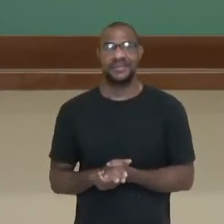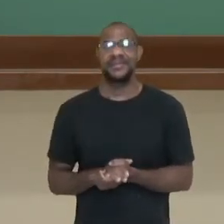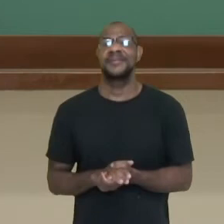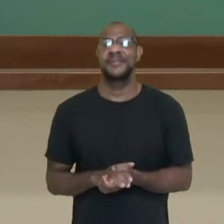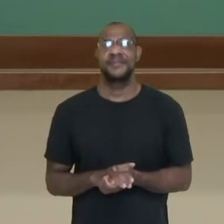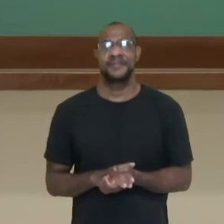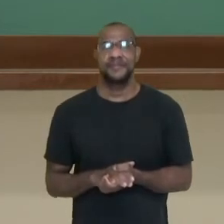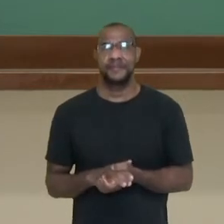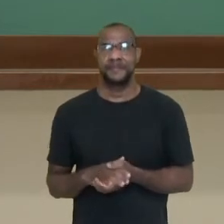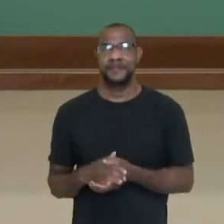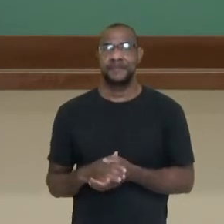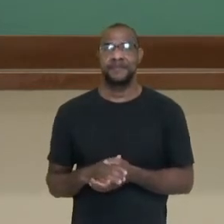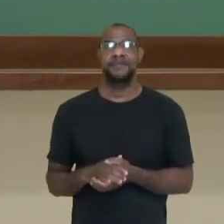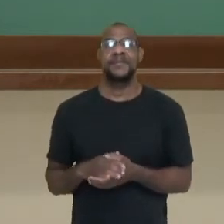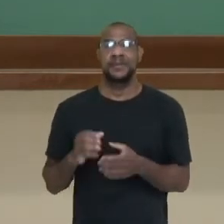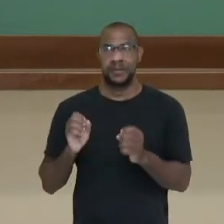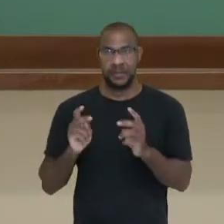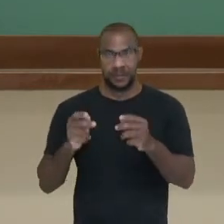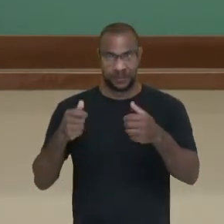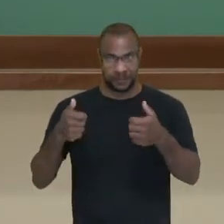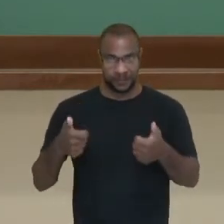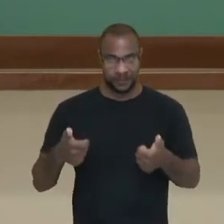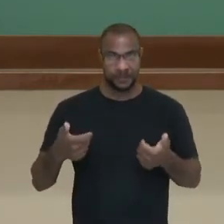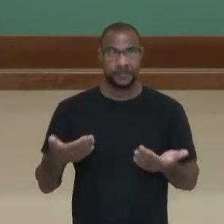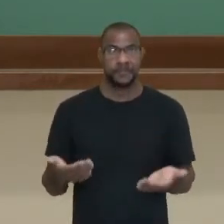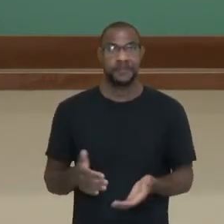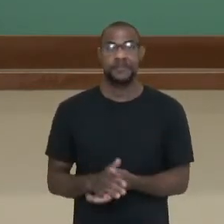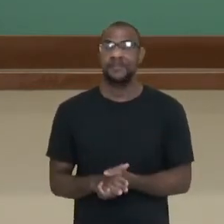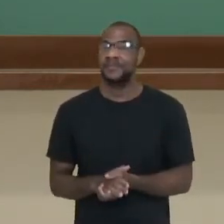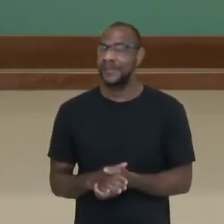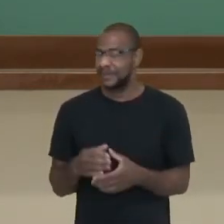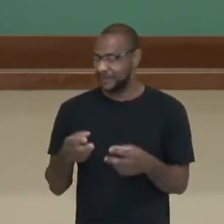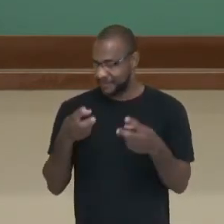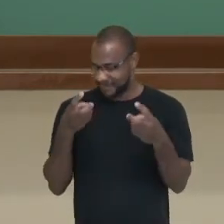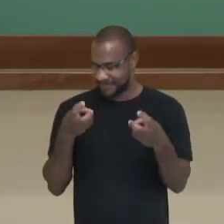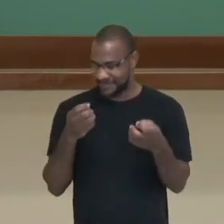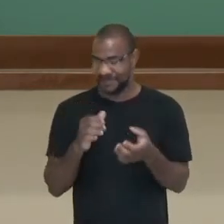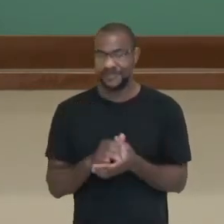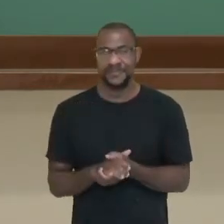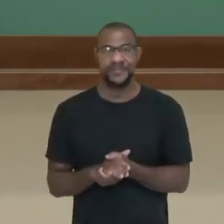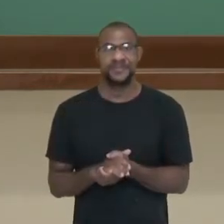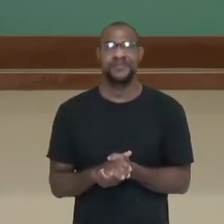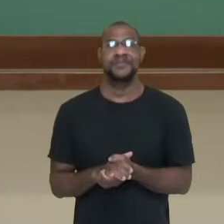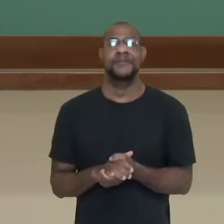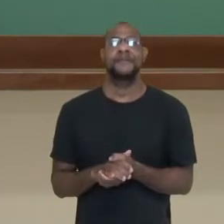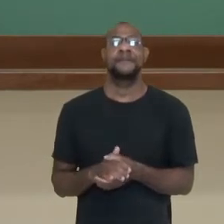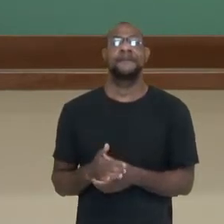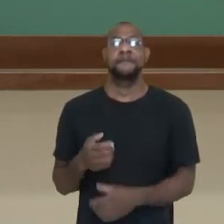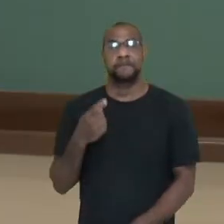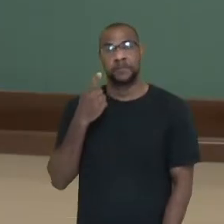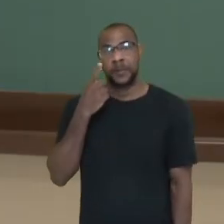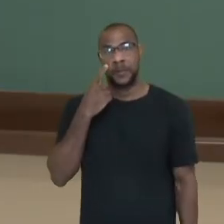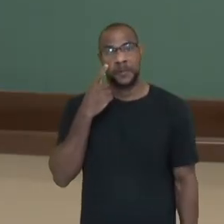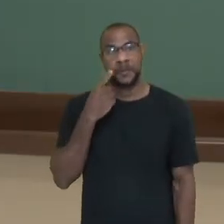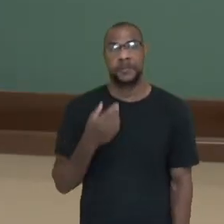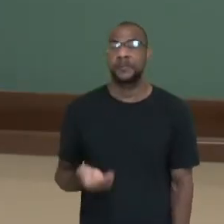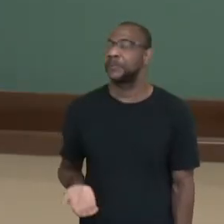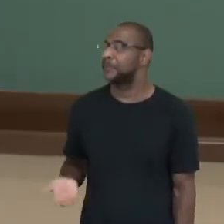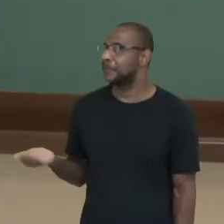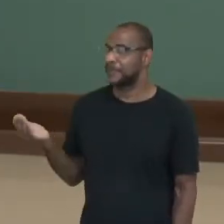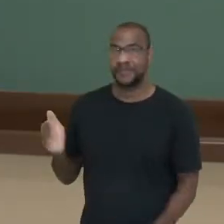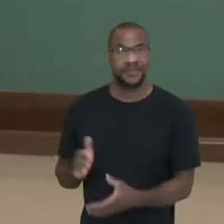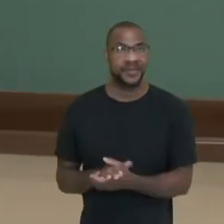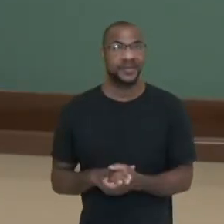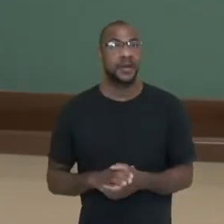da sobreposição. Beleza? Espero que você tenha pegado. Não é tão simples de explicar, né? Olha só, se você pegou